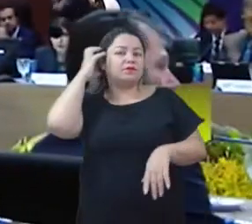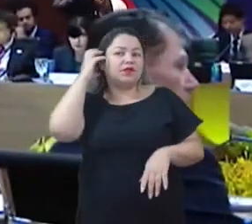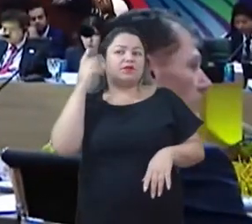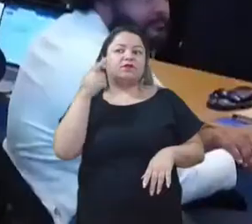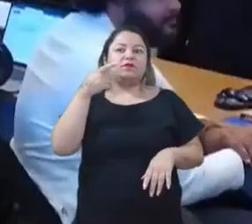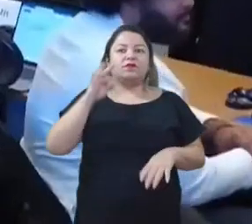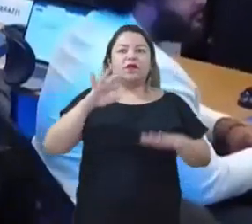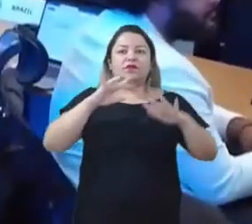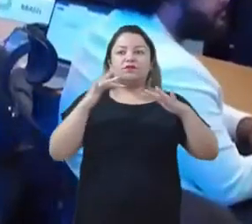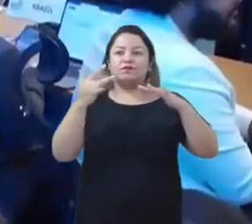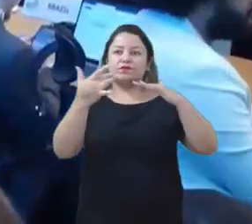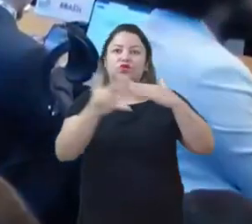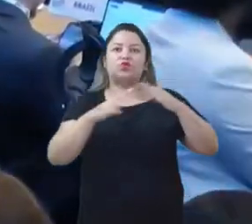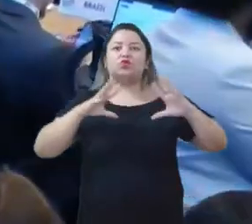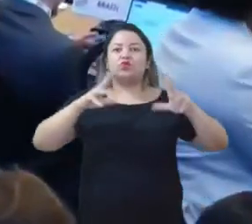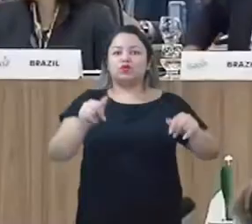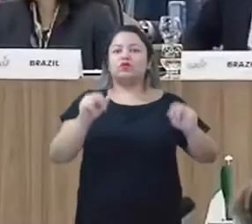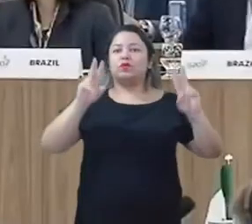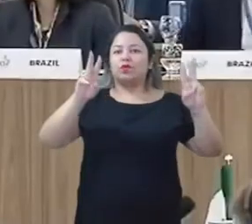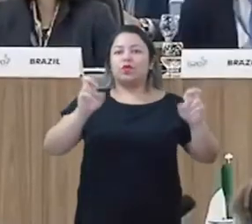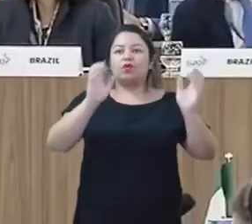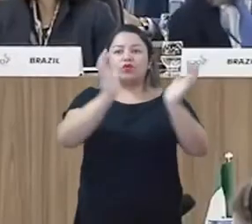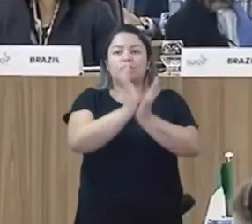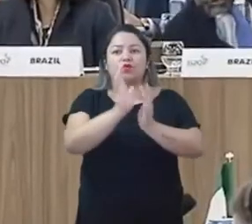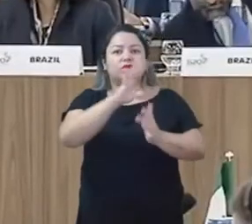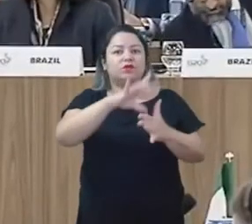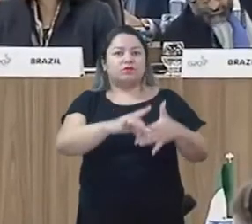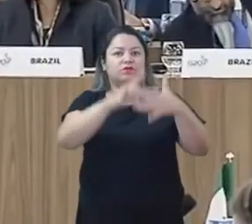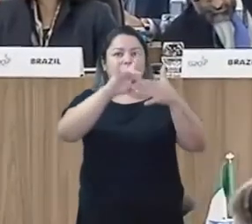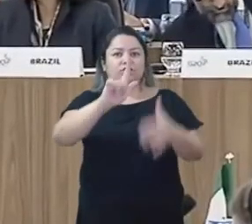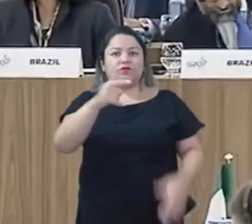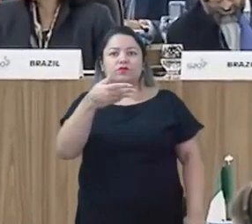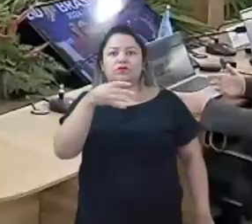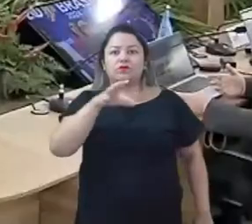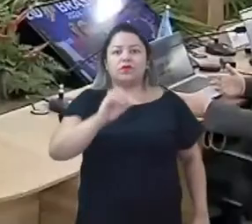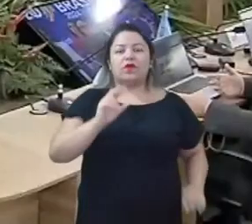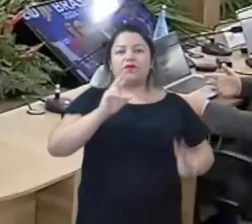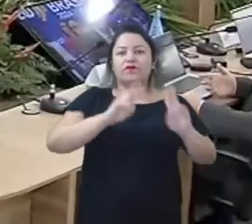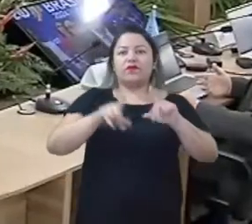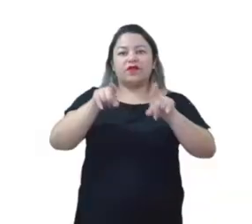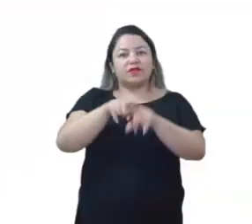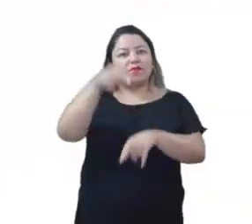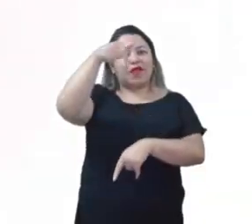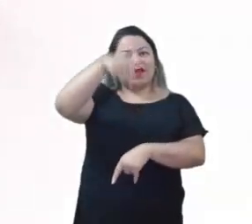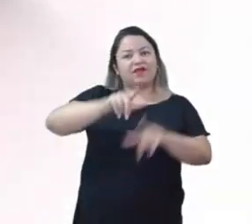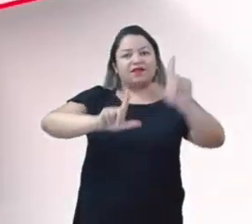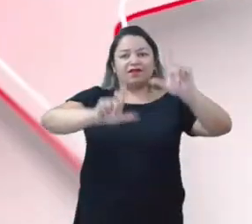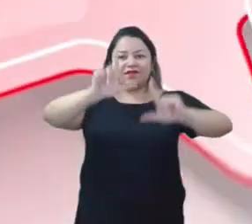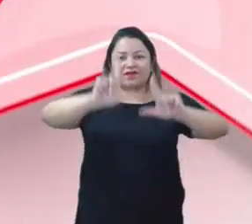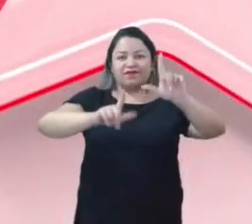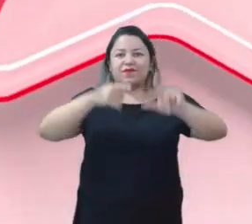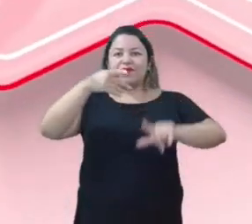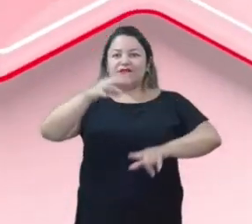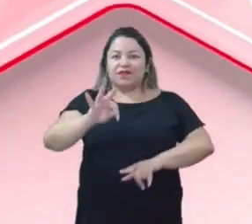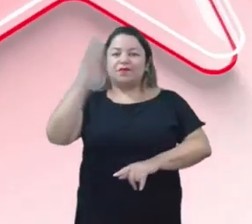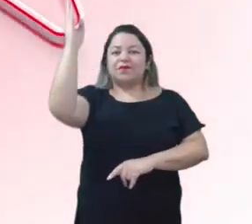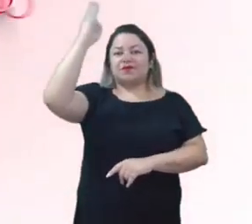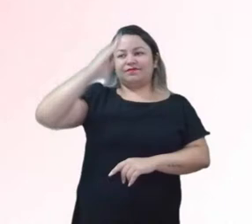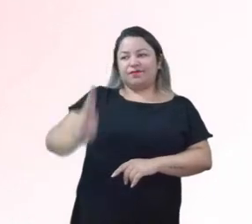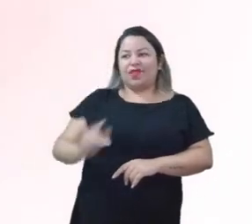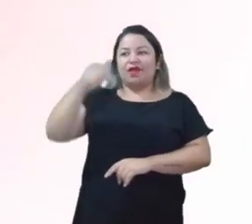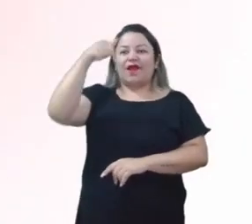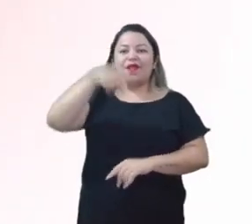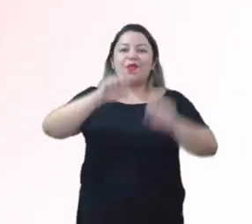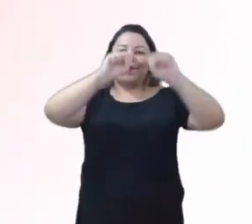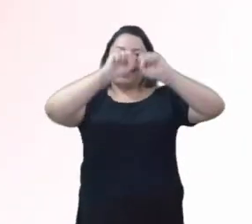nossas redes. Tudo sobre a cúpula dos líderes do G20 você confere por aqui. TV PT,